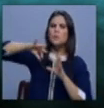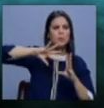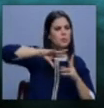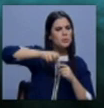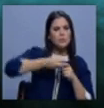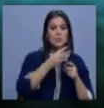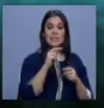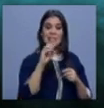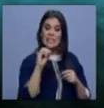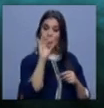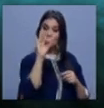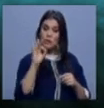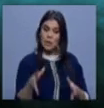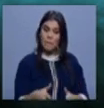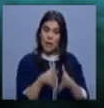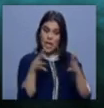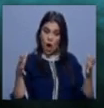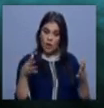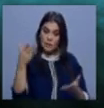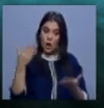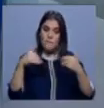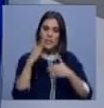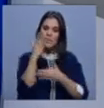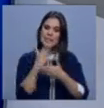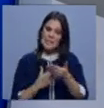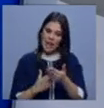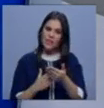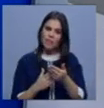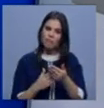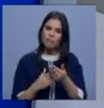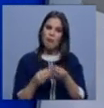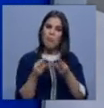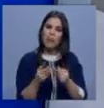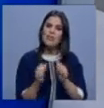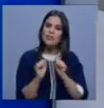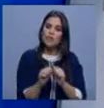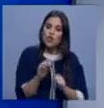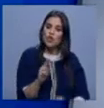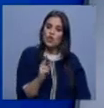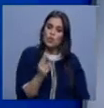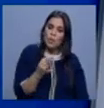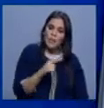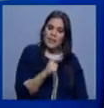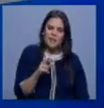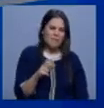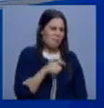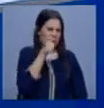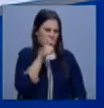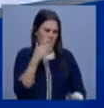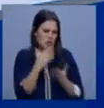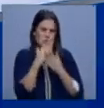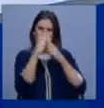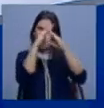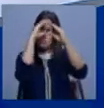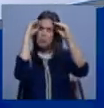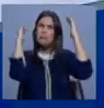maiores que Júpiter, mas com metade da massa de Júpiter. E então, quando os astrónomos olharam para este caso, criaram um modelo